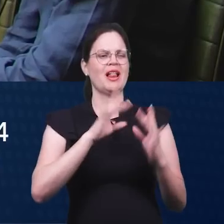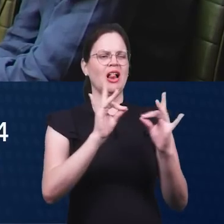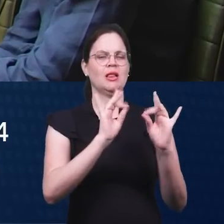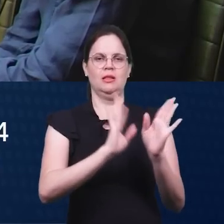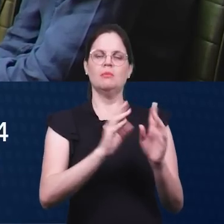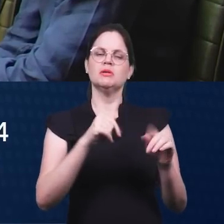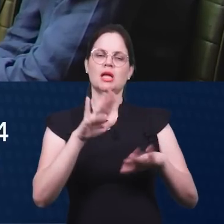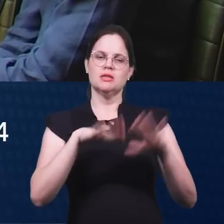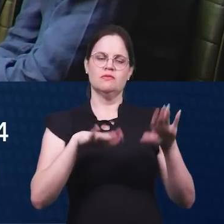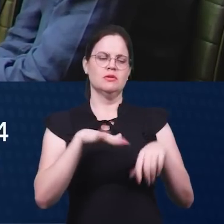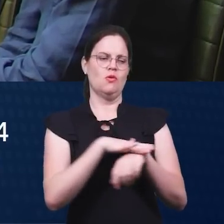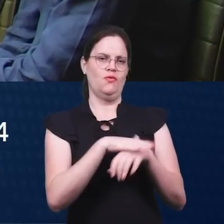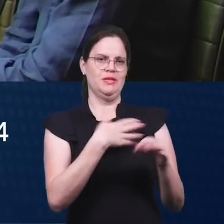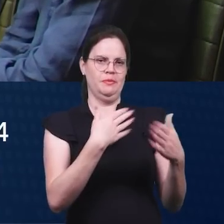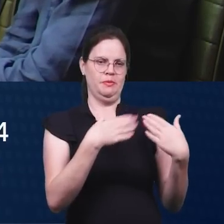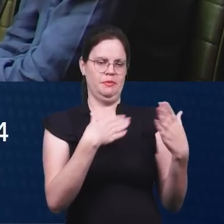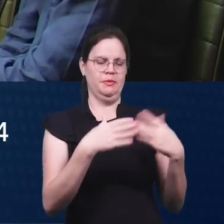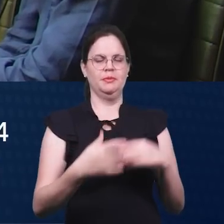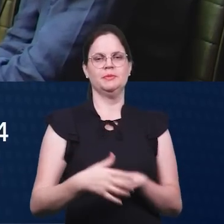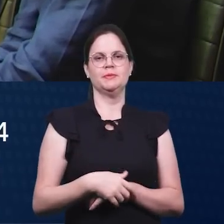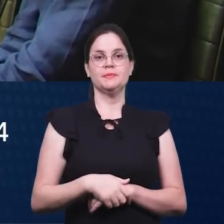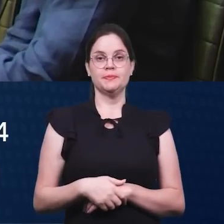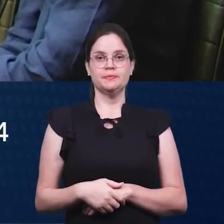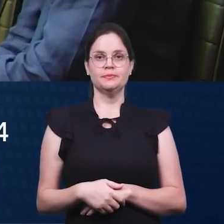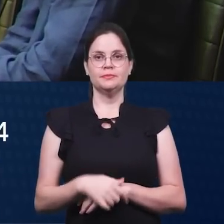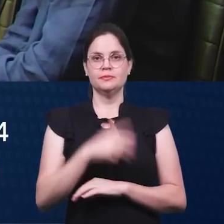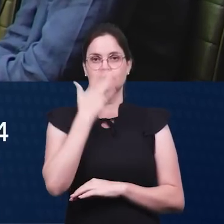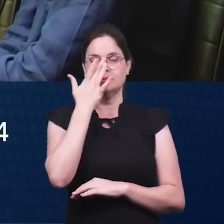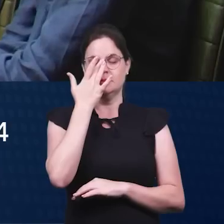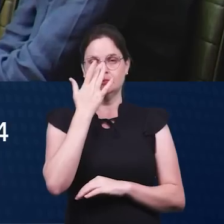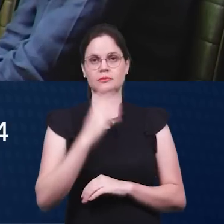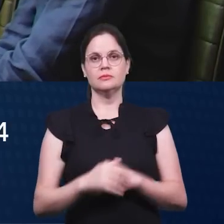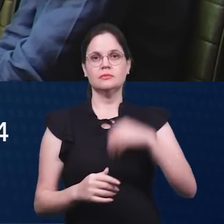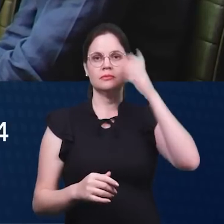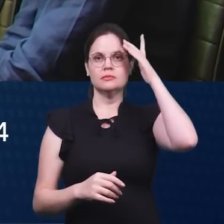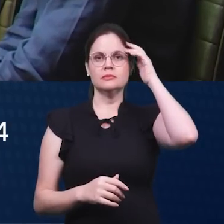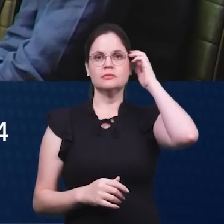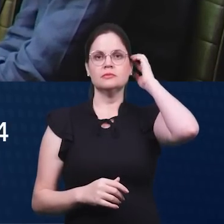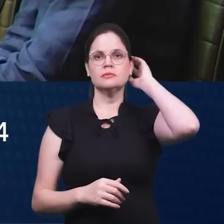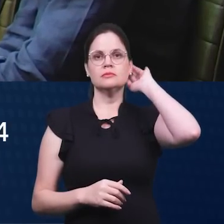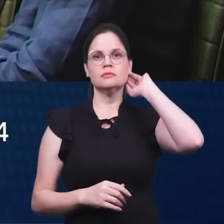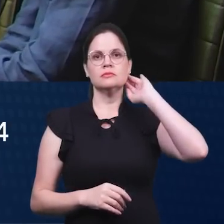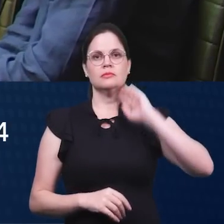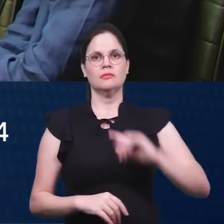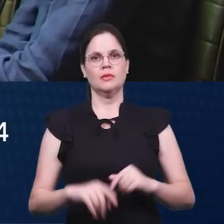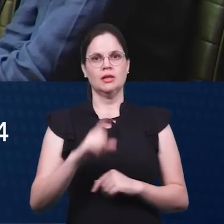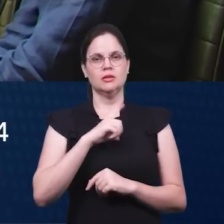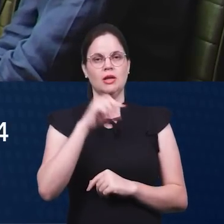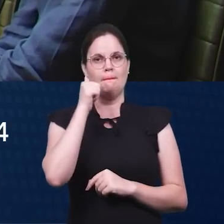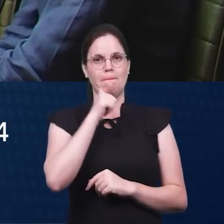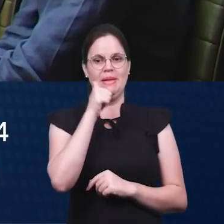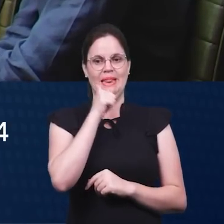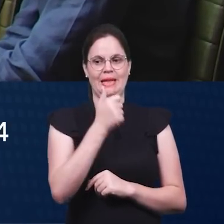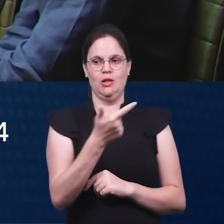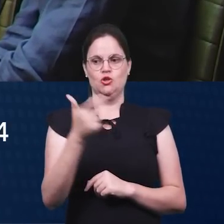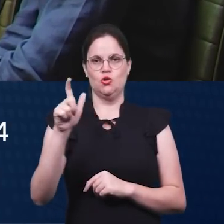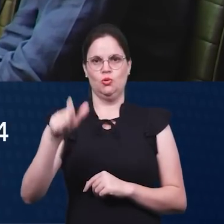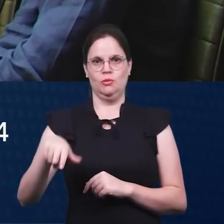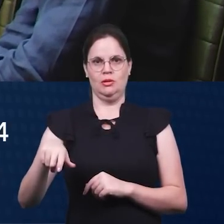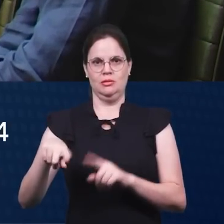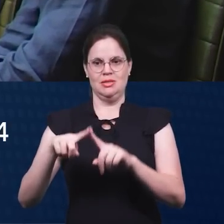eu conversava com ele às vezes. E aí teve um dia que tinha uma menina de uma outra sala